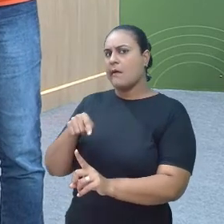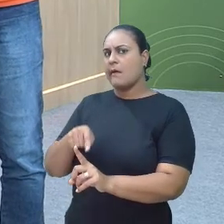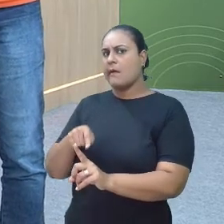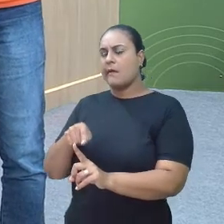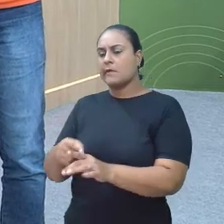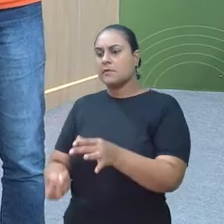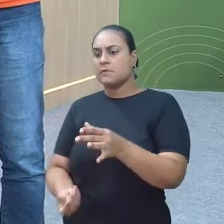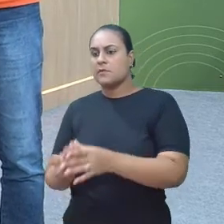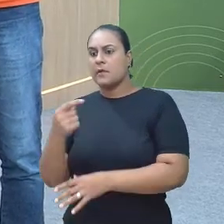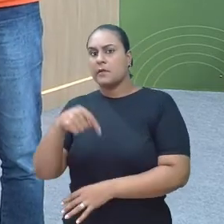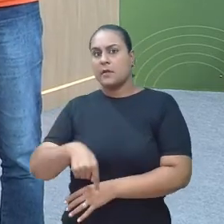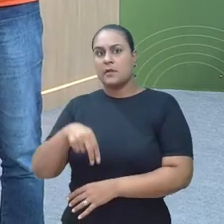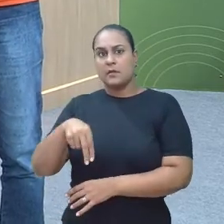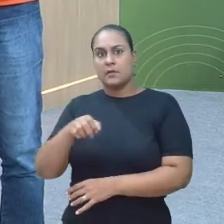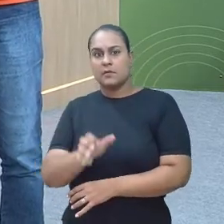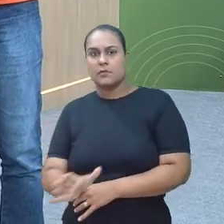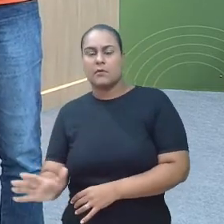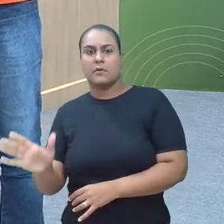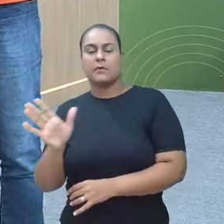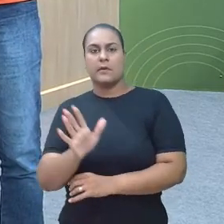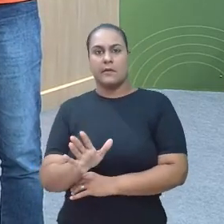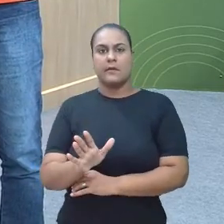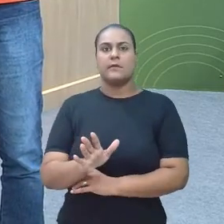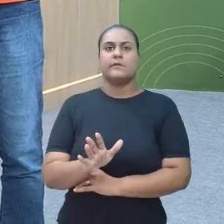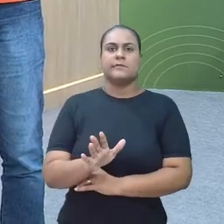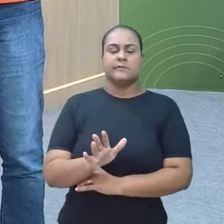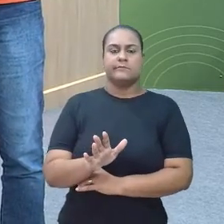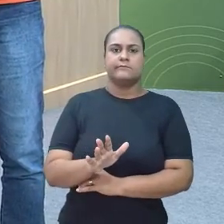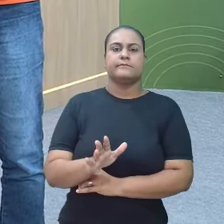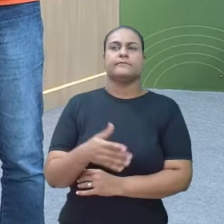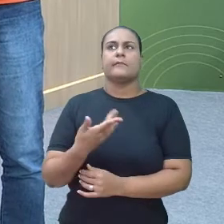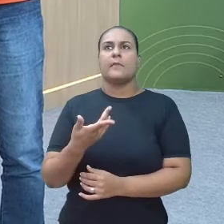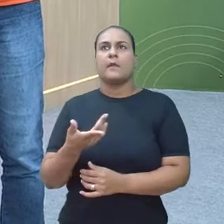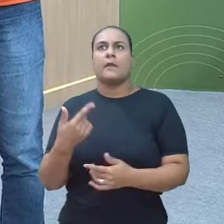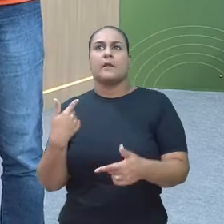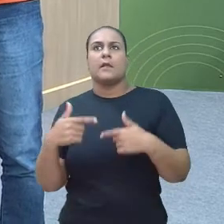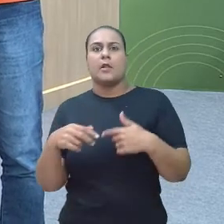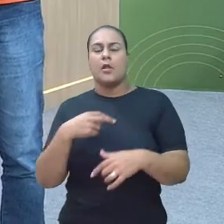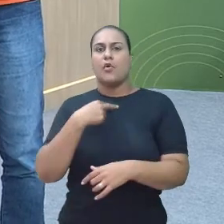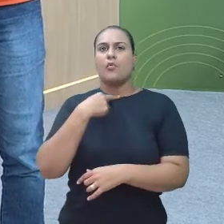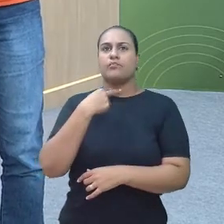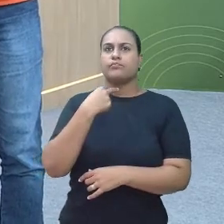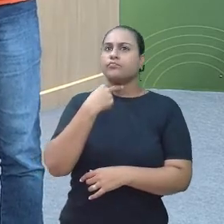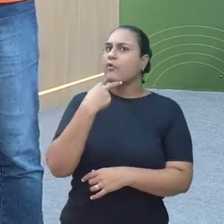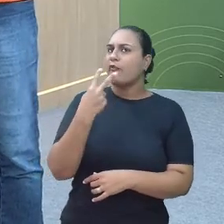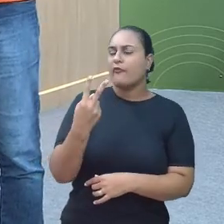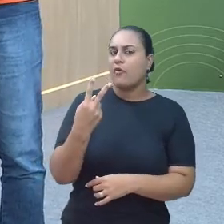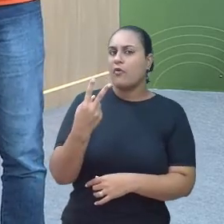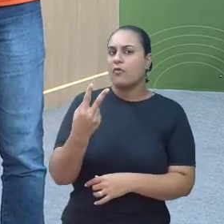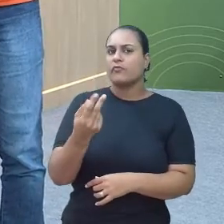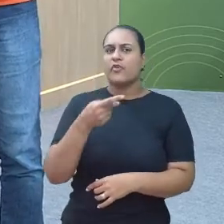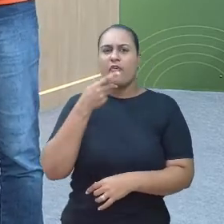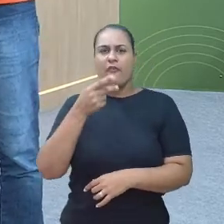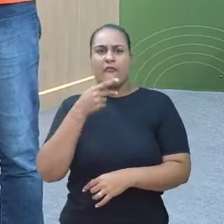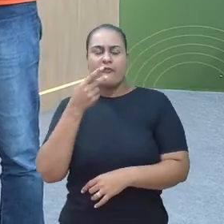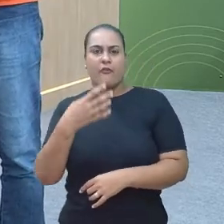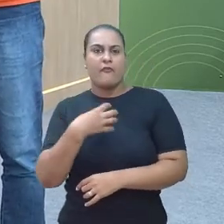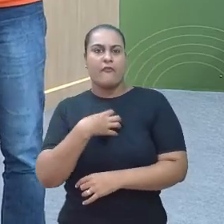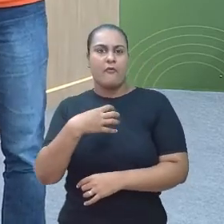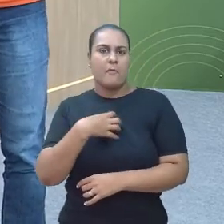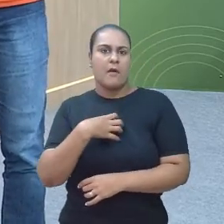região do Nordeste, né? Que trabalham o sotaque, né? Nossa forma de falar, de se vestir,